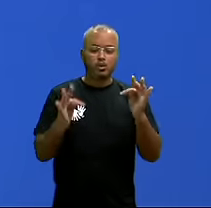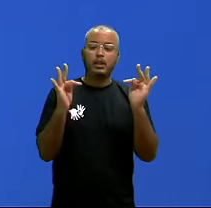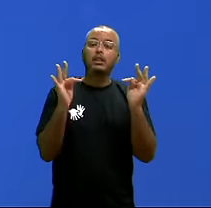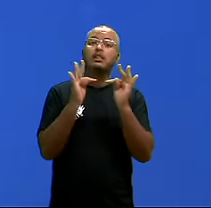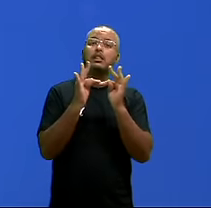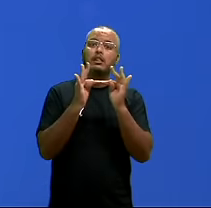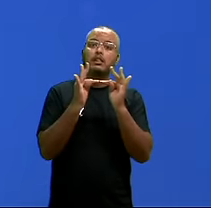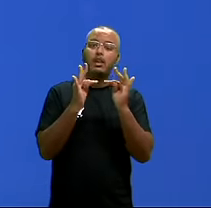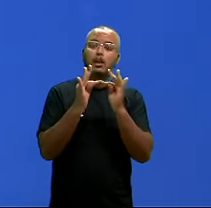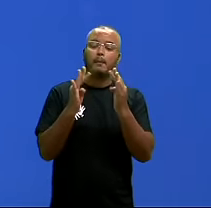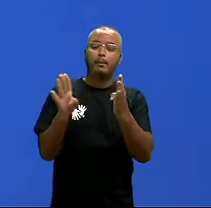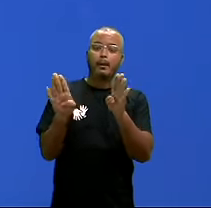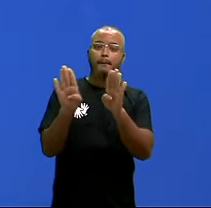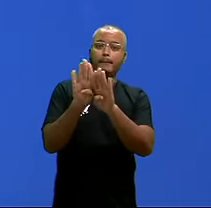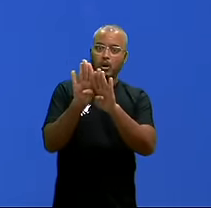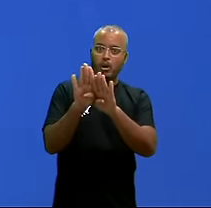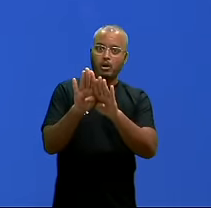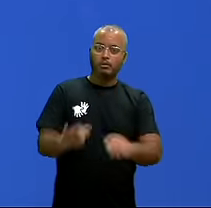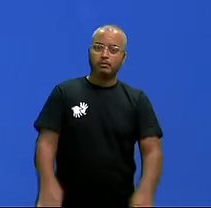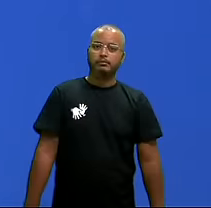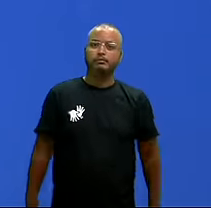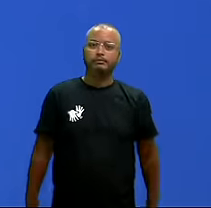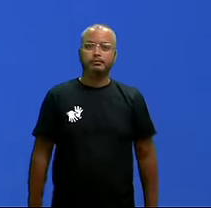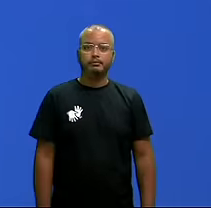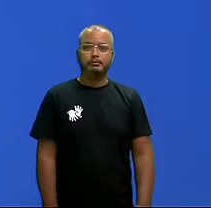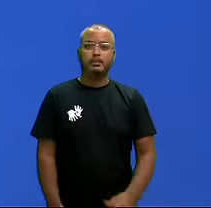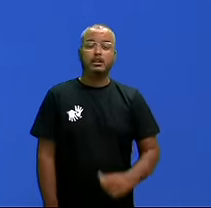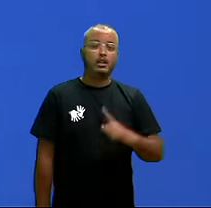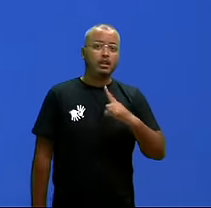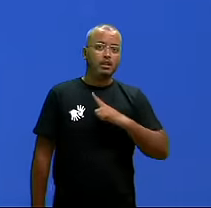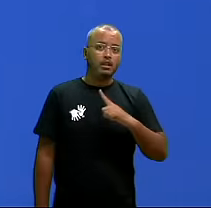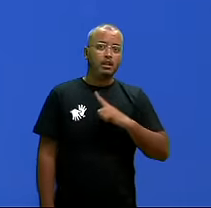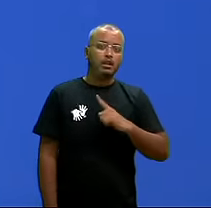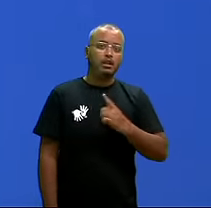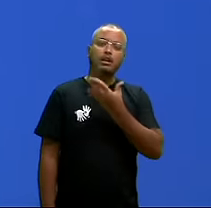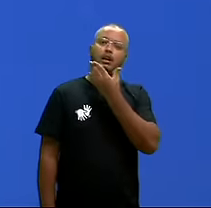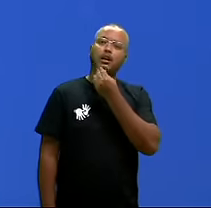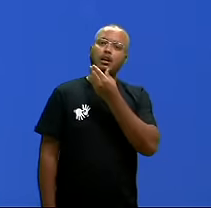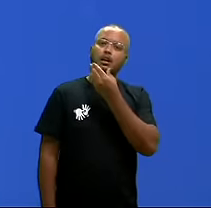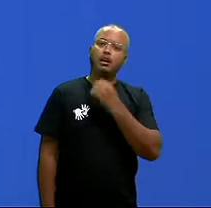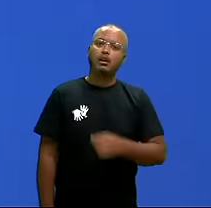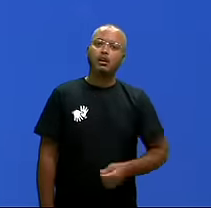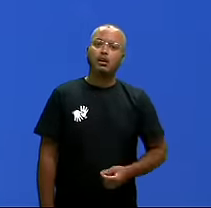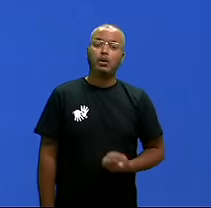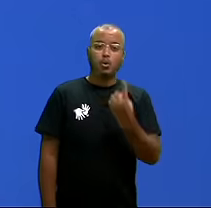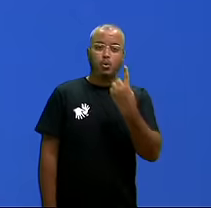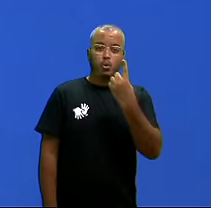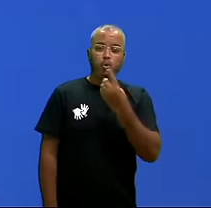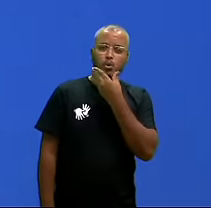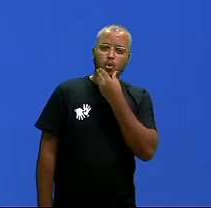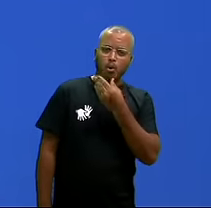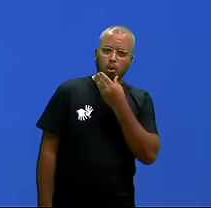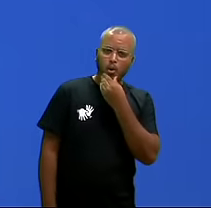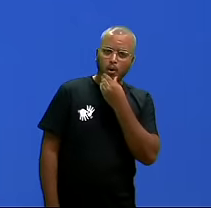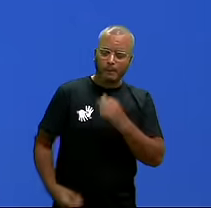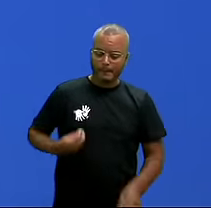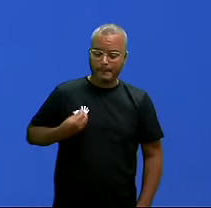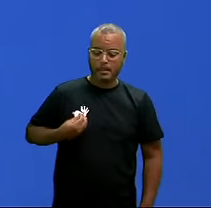Na porta do templo havia um homem colocado na porta do templo todos os dias para esmolar.